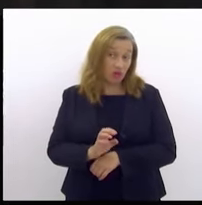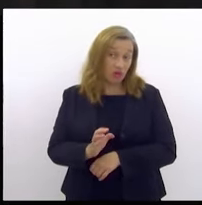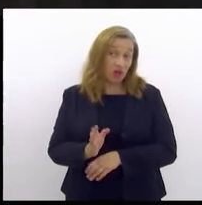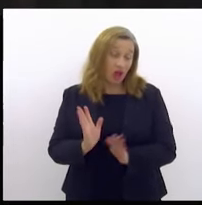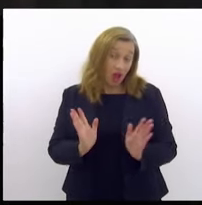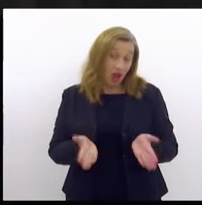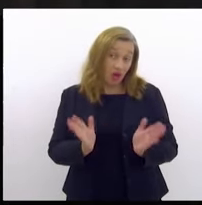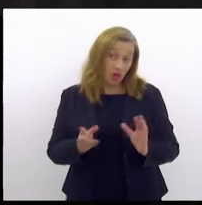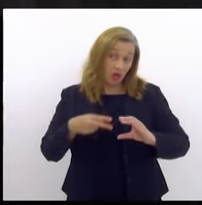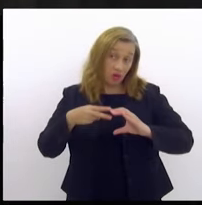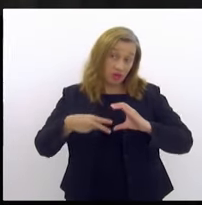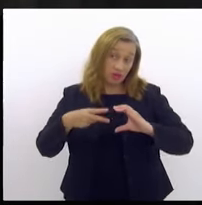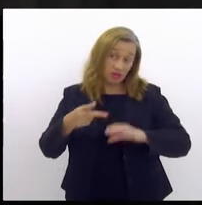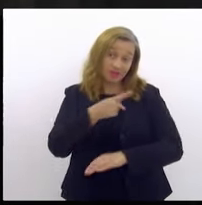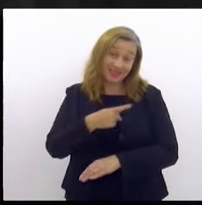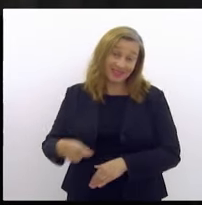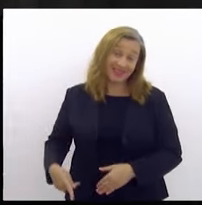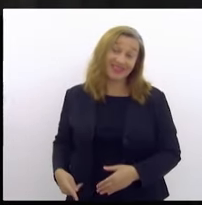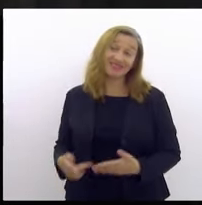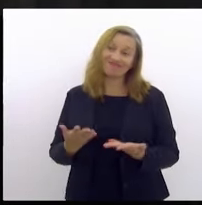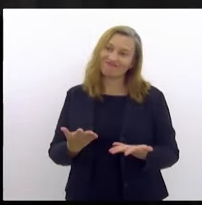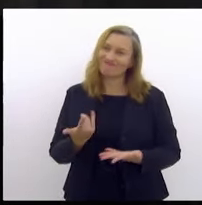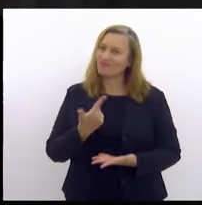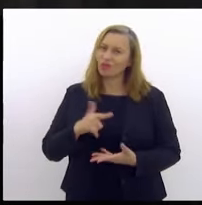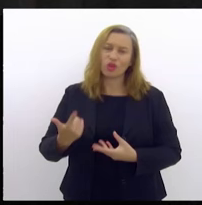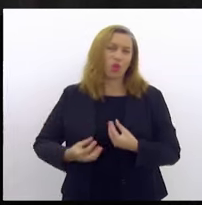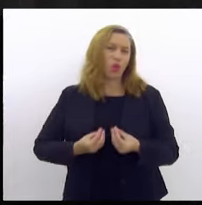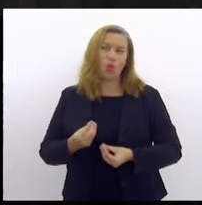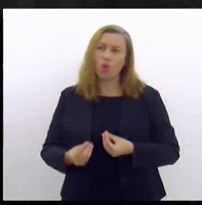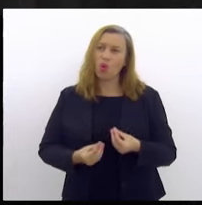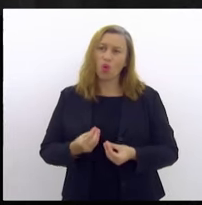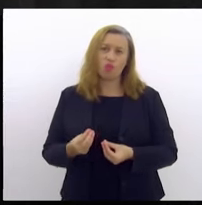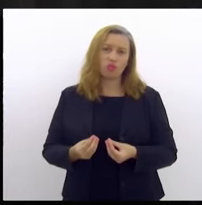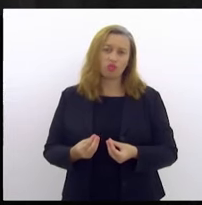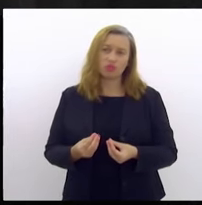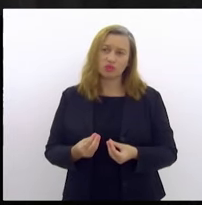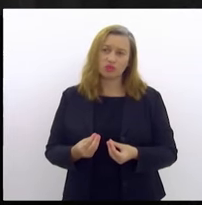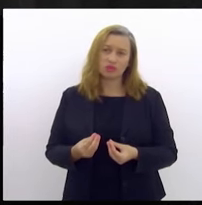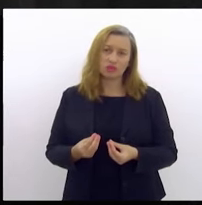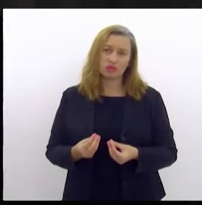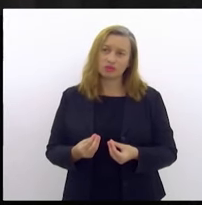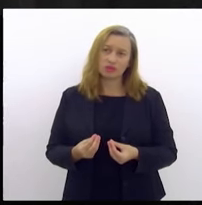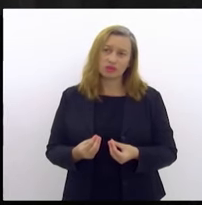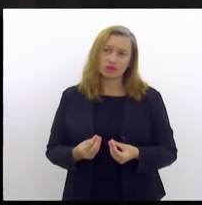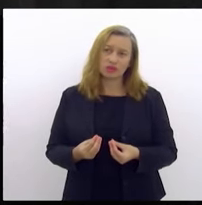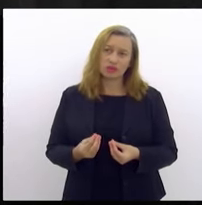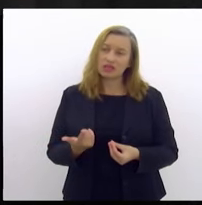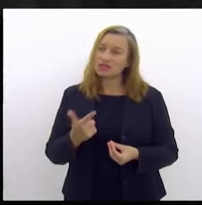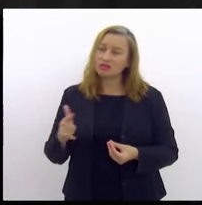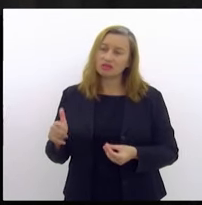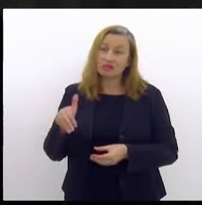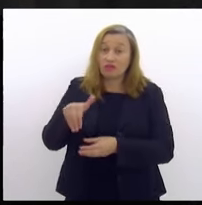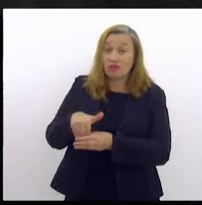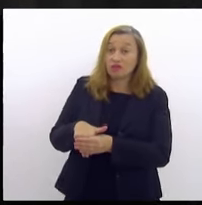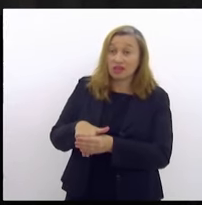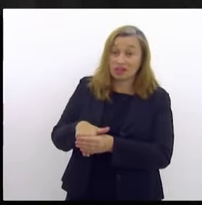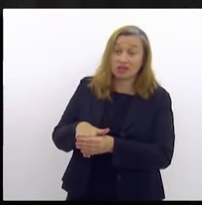preside a Câmara dos Vereadores. Não há como romper um ato celebrado sem haver